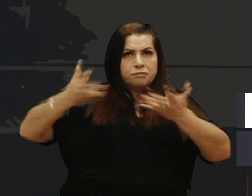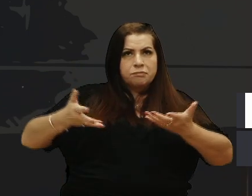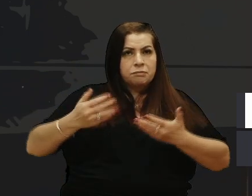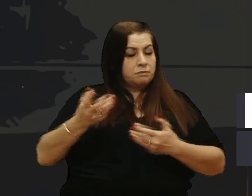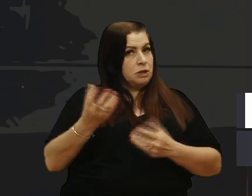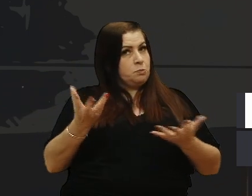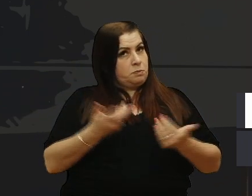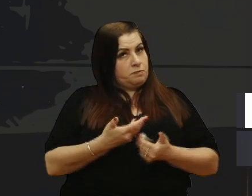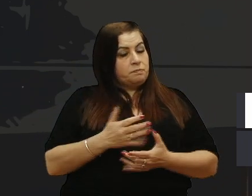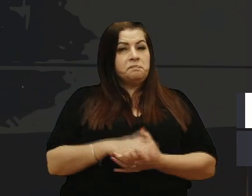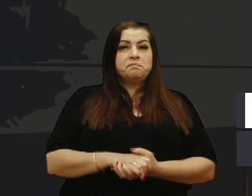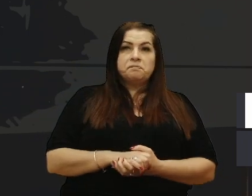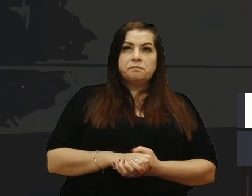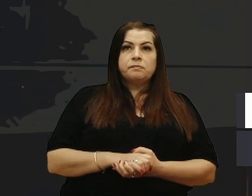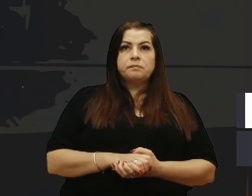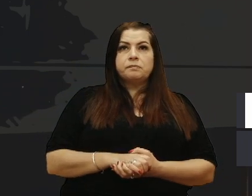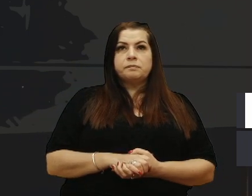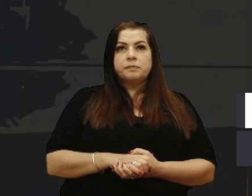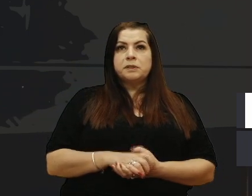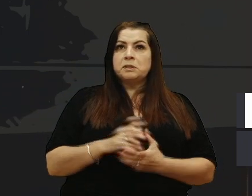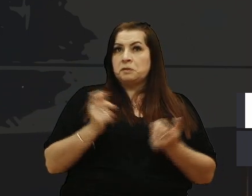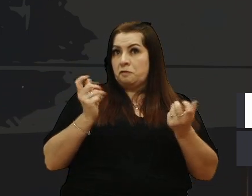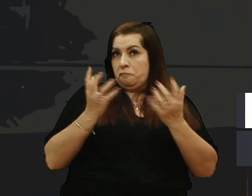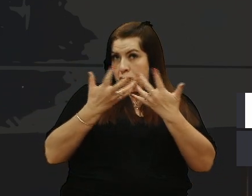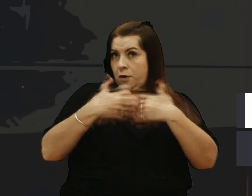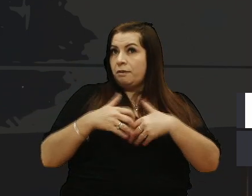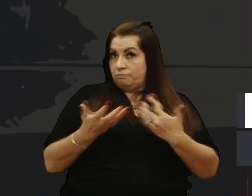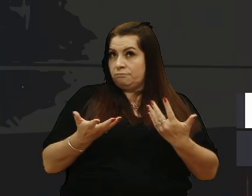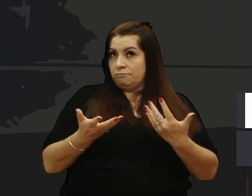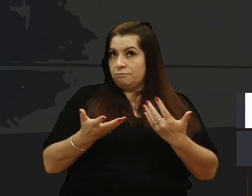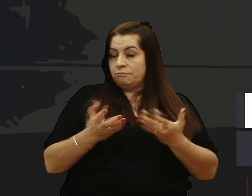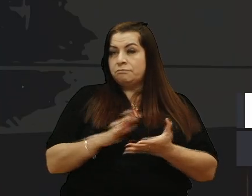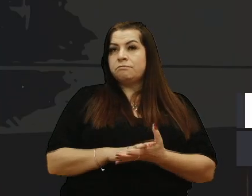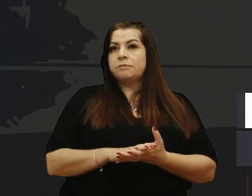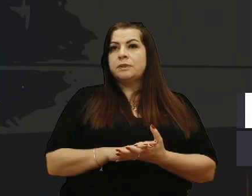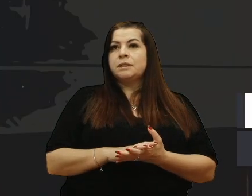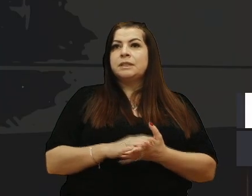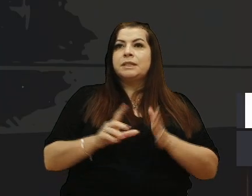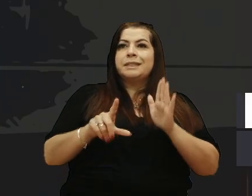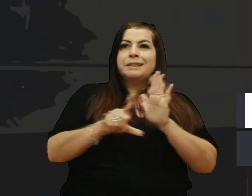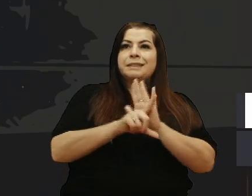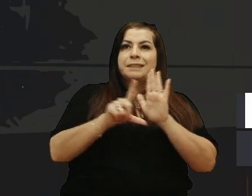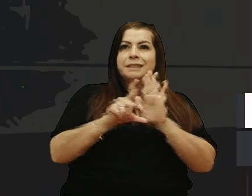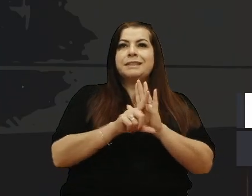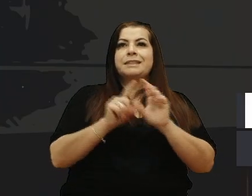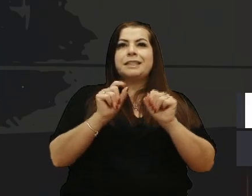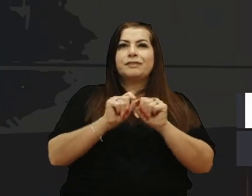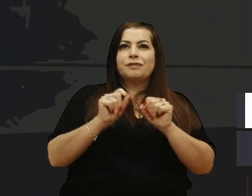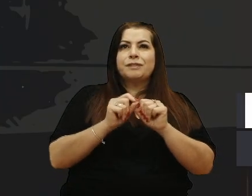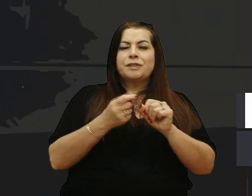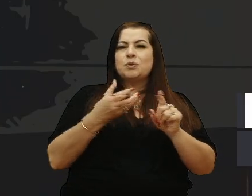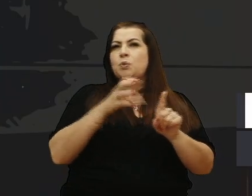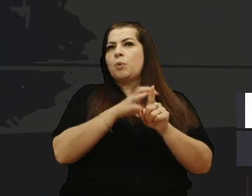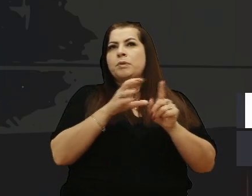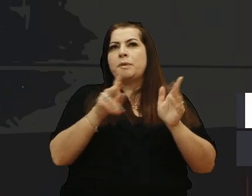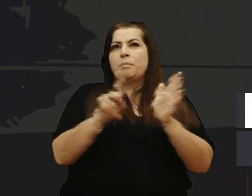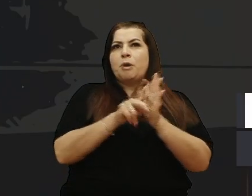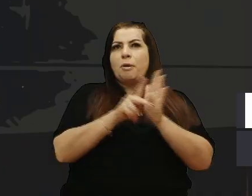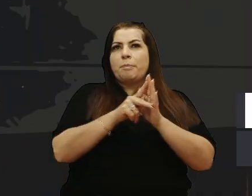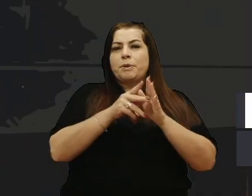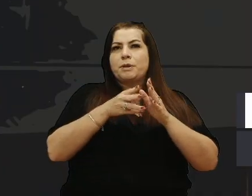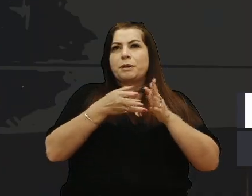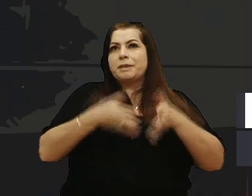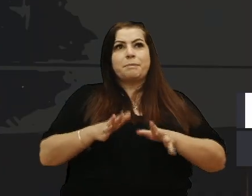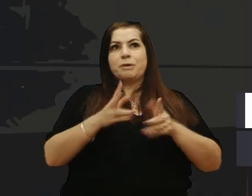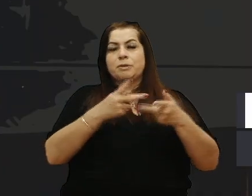Seria fantástico. Se funcionasse, né? Então são leis, eles querem fazer leis contra a natureza. Escutem o que eu